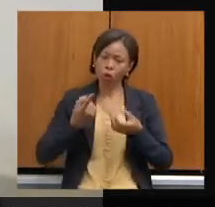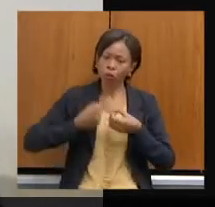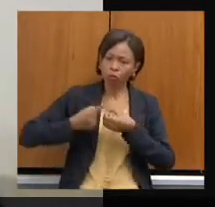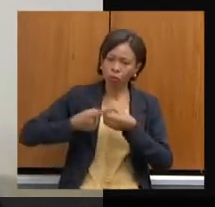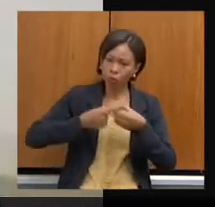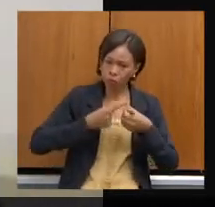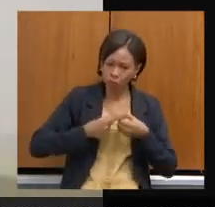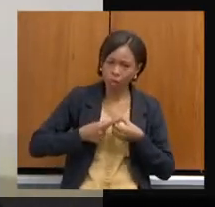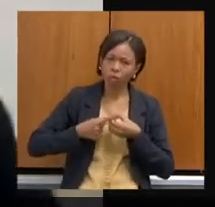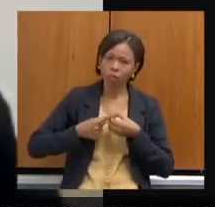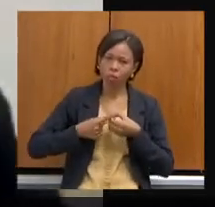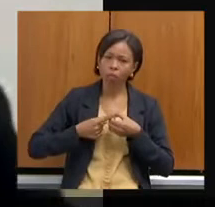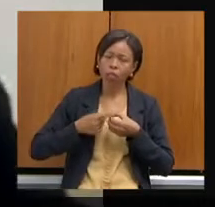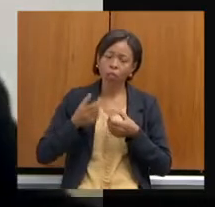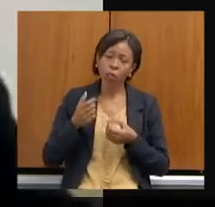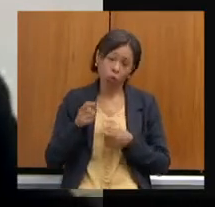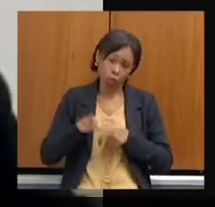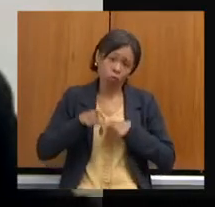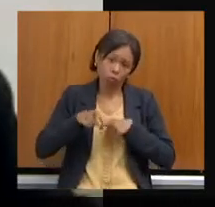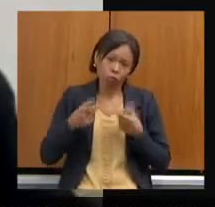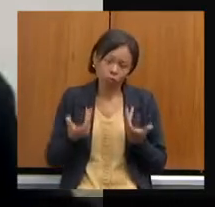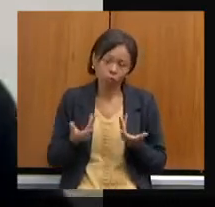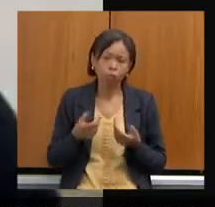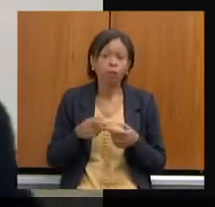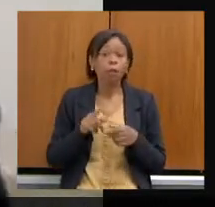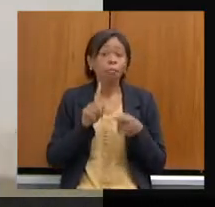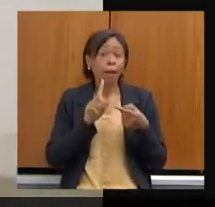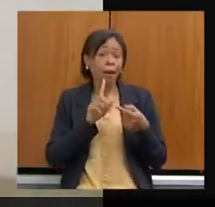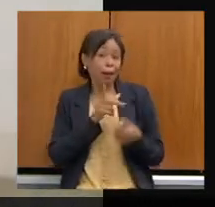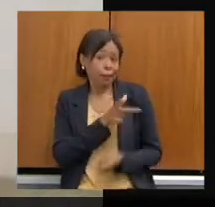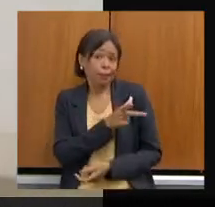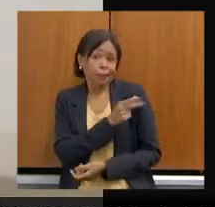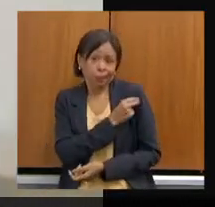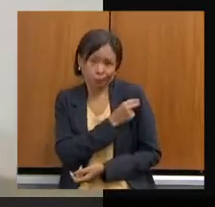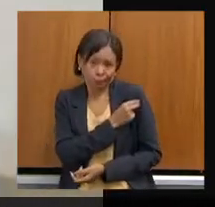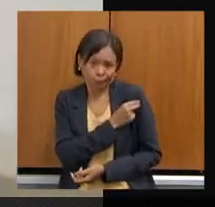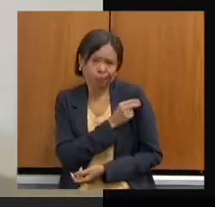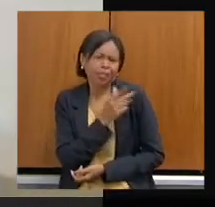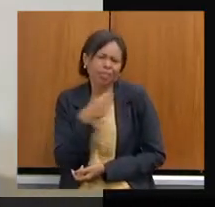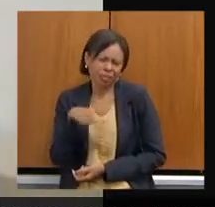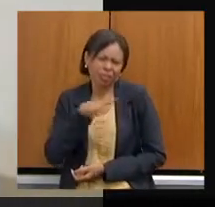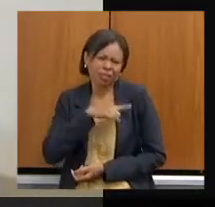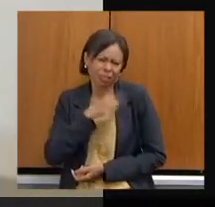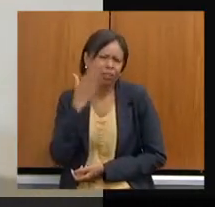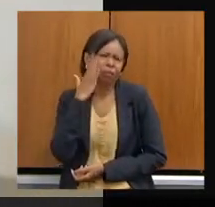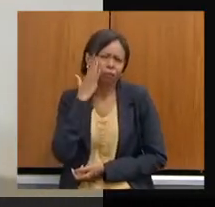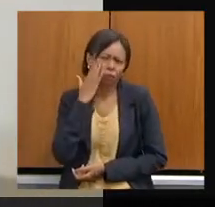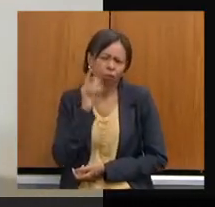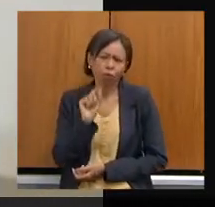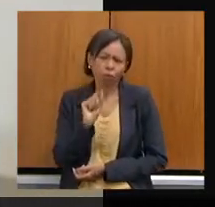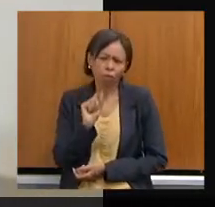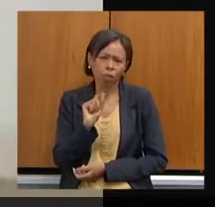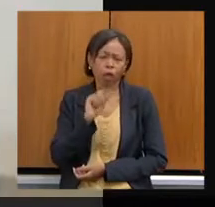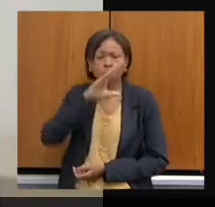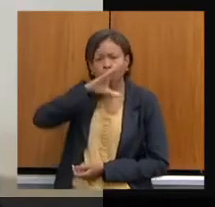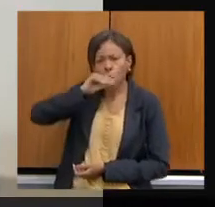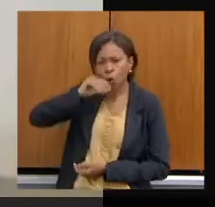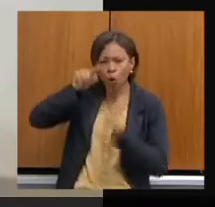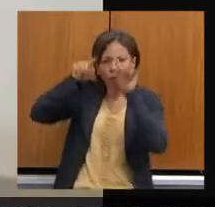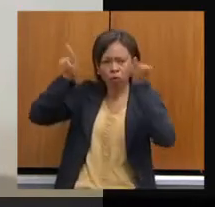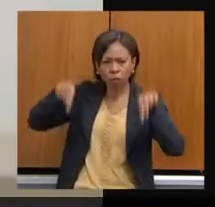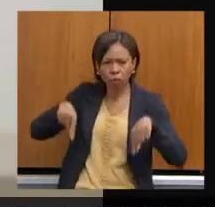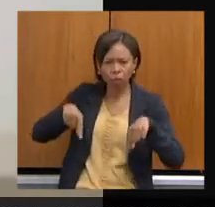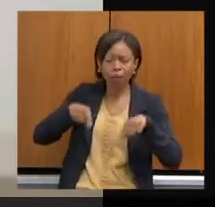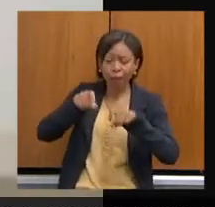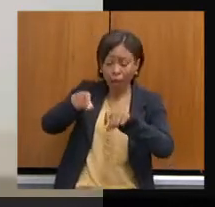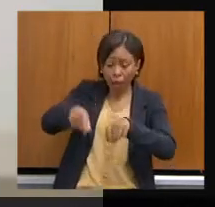relação à vacinação a secretaria nós sabemos e os nossos servidores a nossa